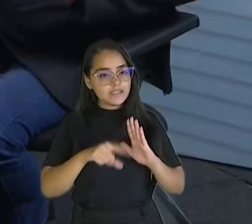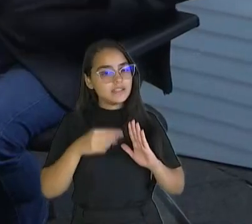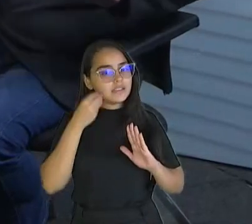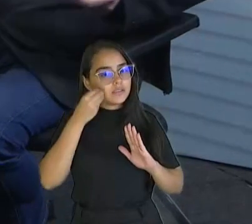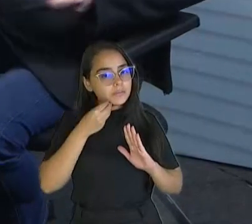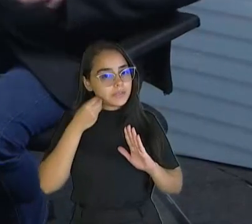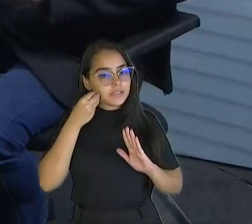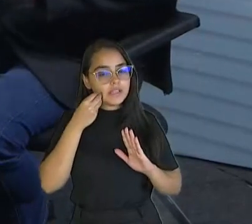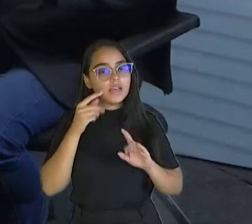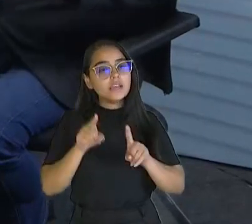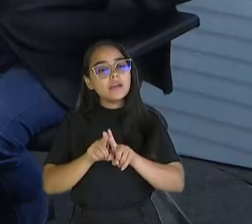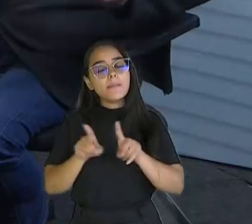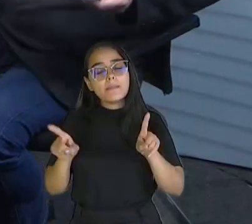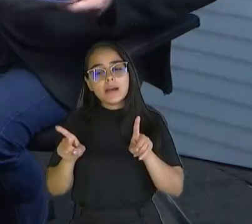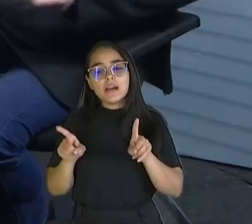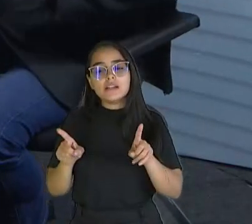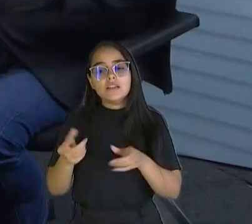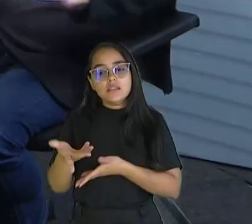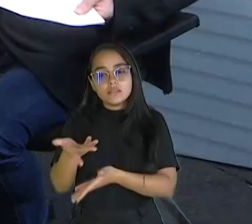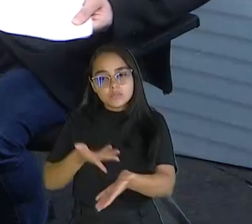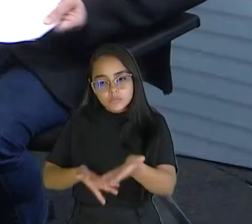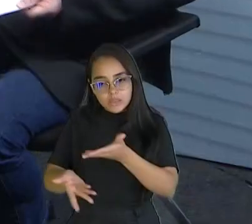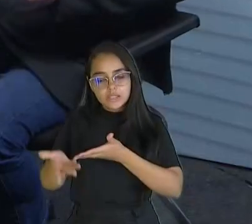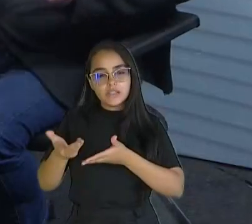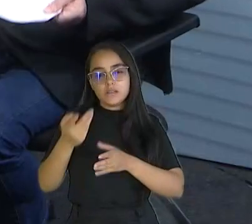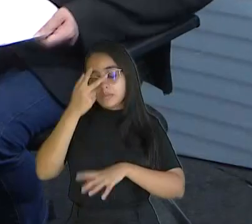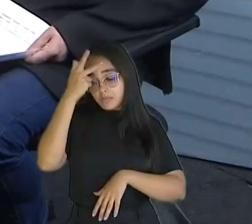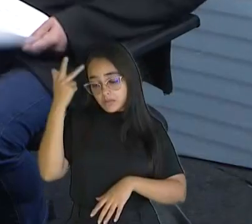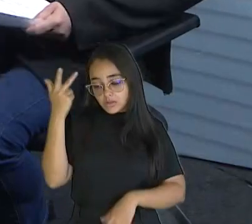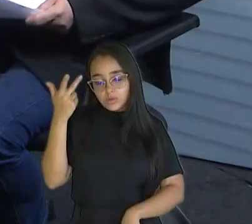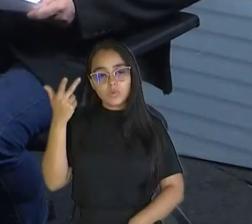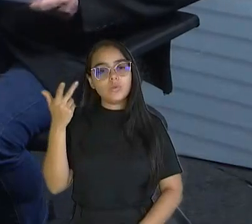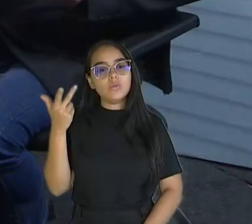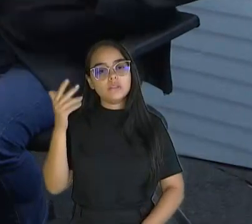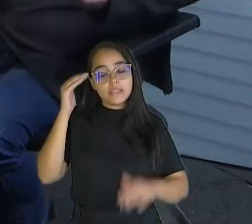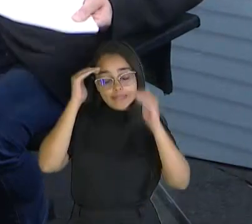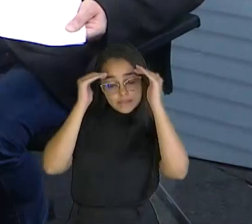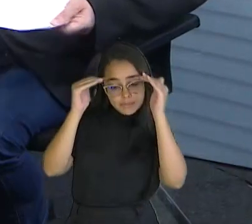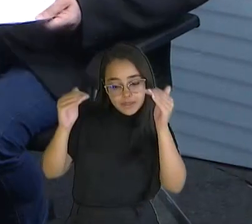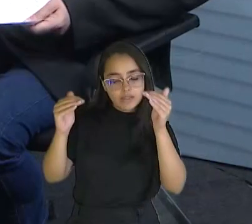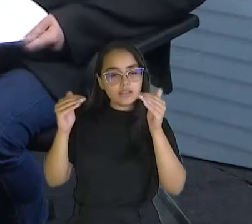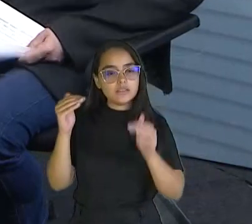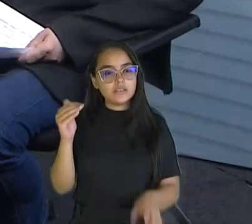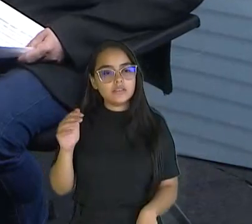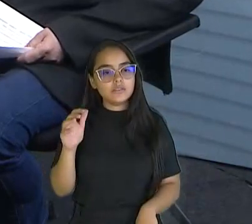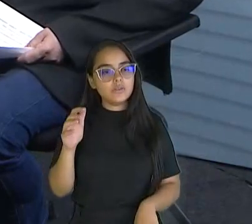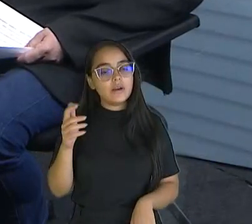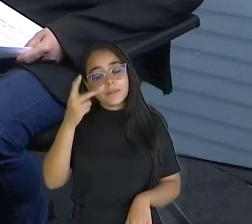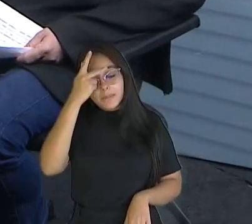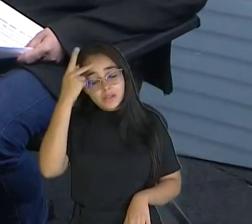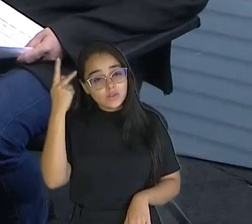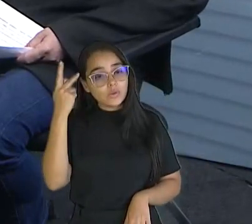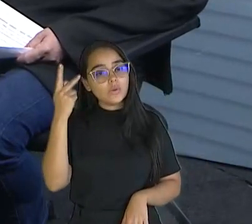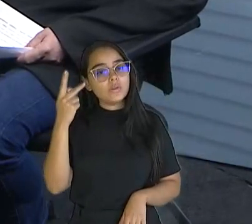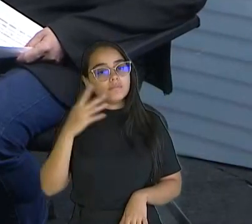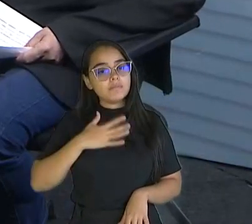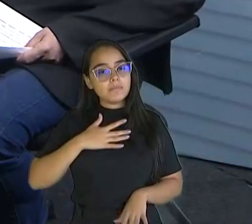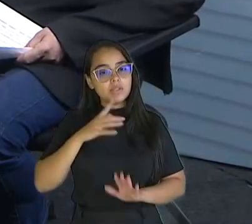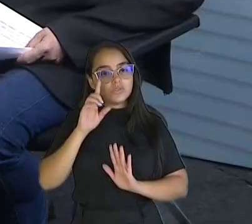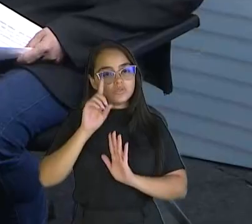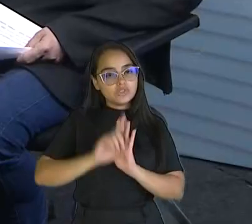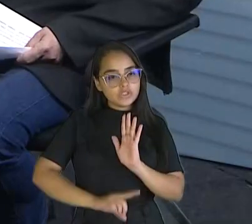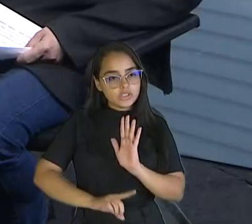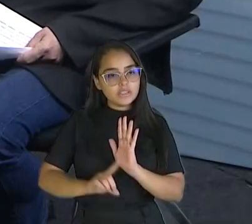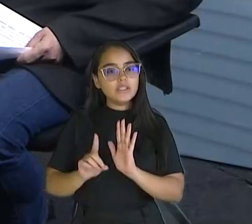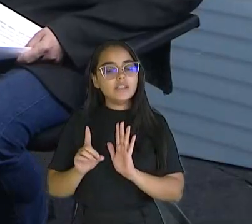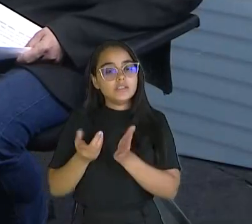de partilhar, de companheirismo, né? Respeitando o espaço do outro, né? O meu direito termina quando